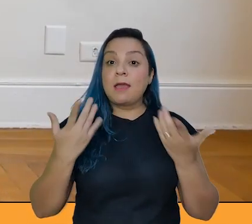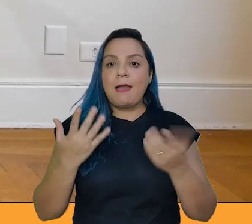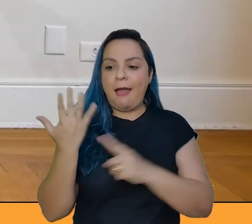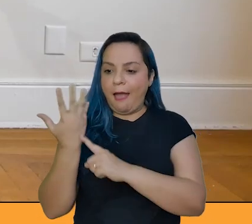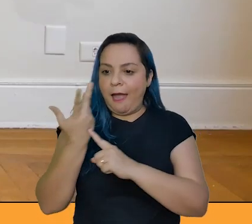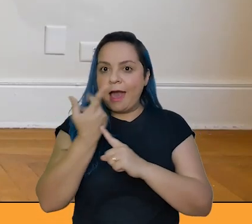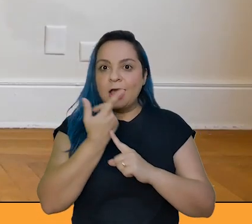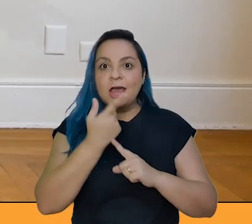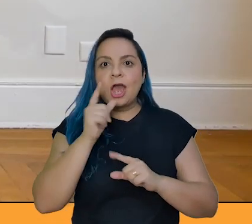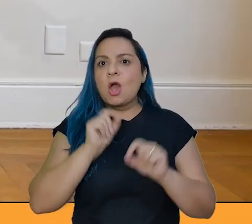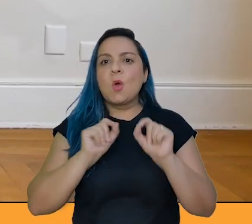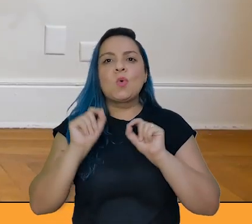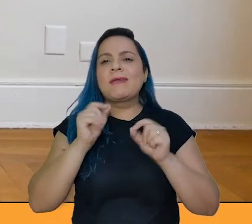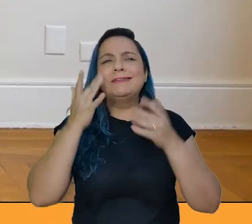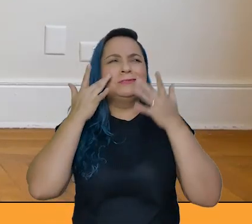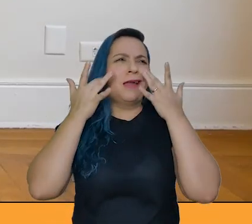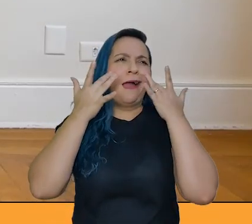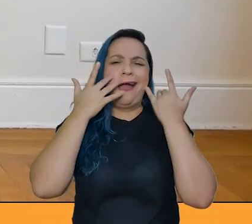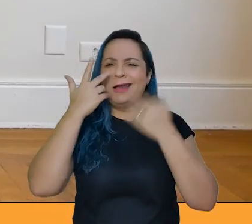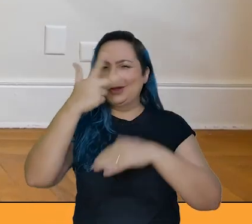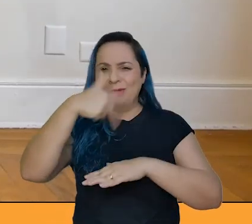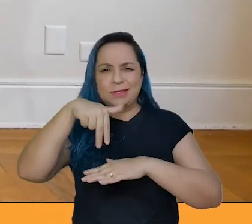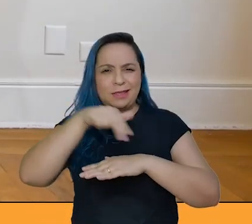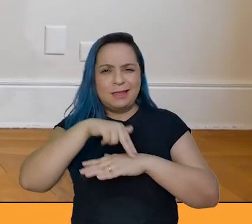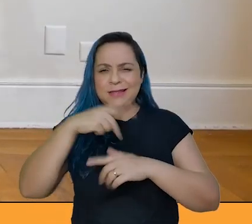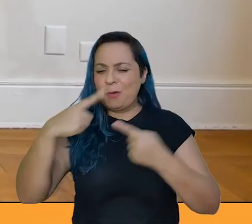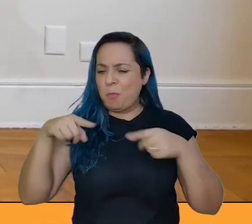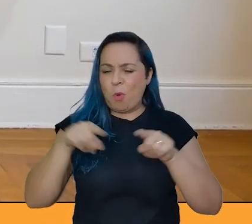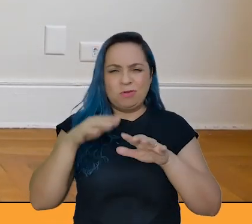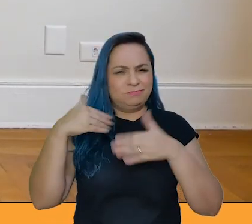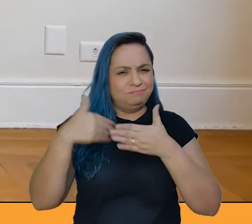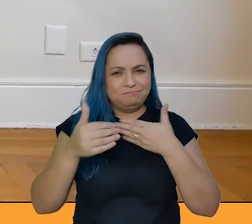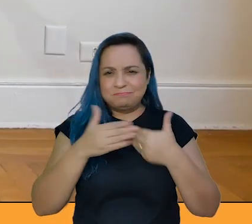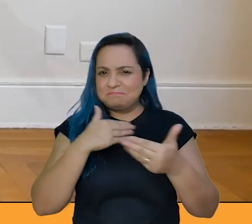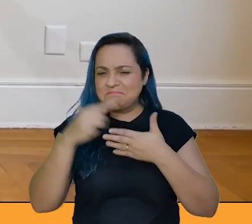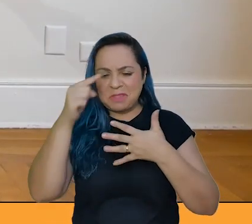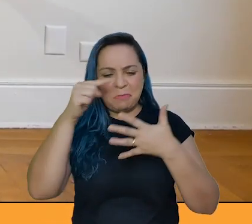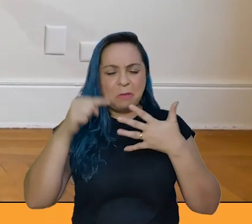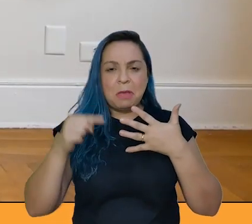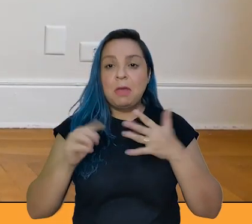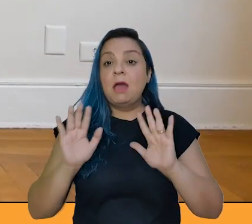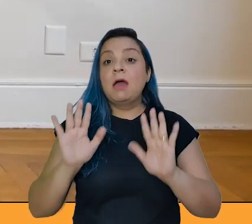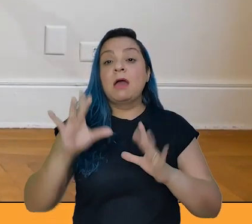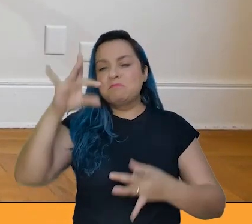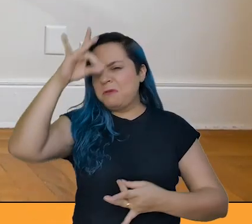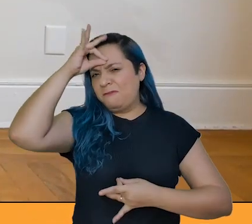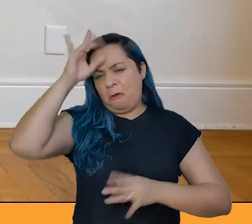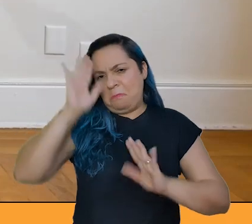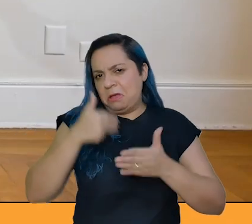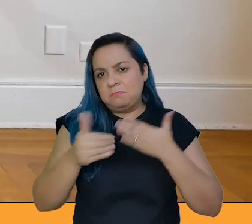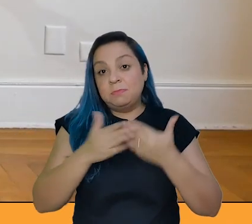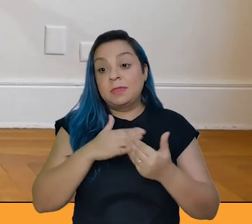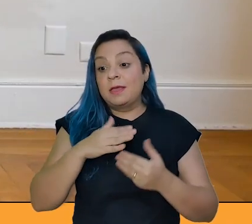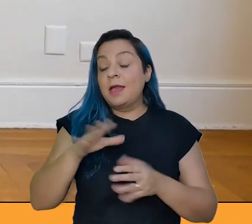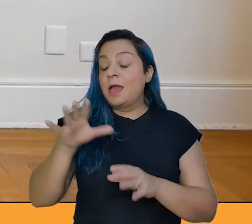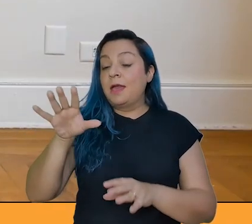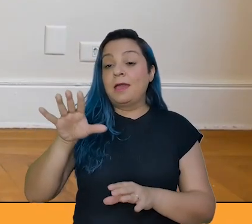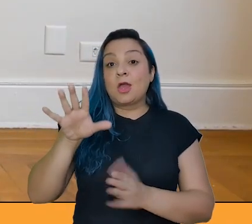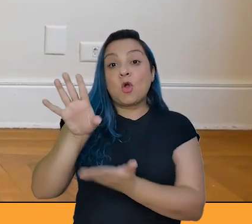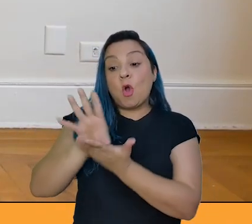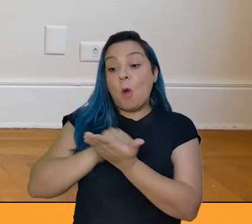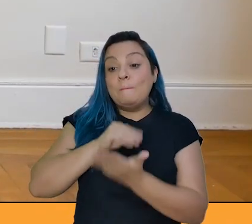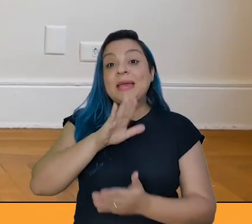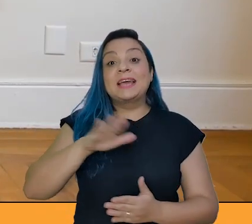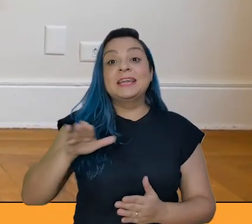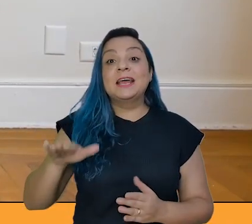da arte, seja o teatro, seja a dança, seja a música, seja a performance, é se espelhar na criança. A criança não